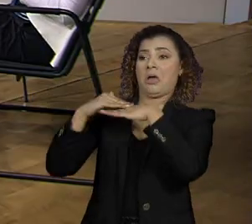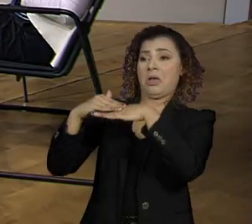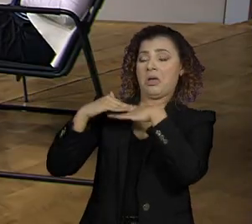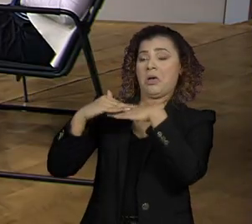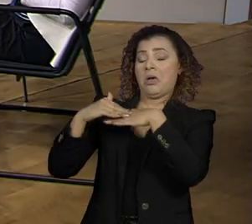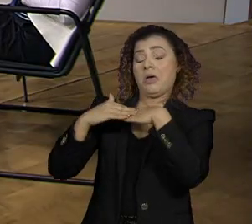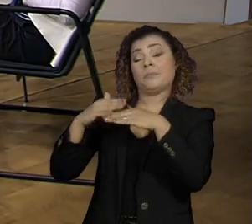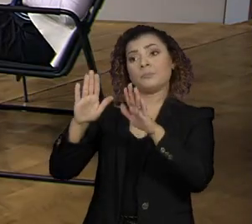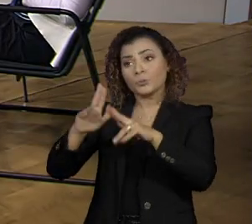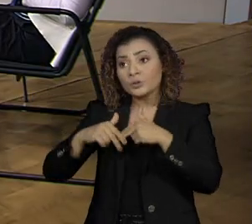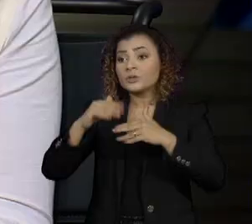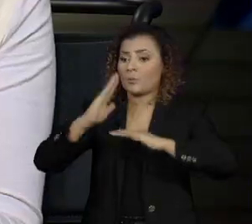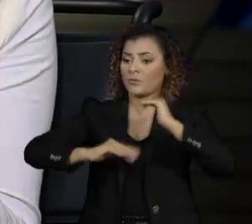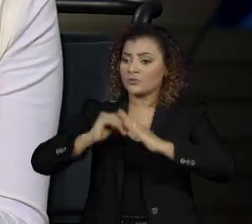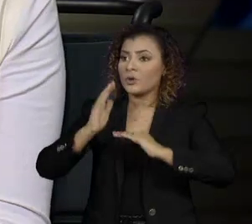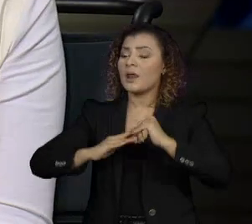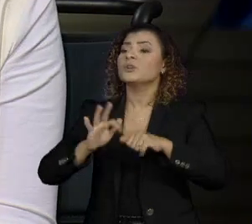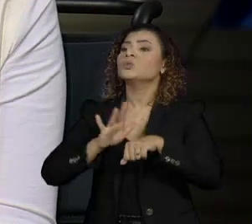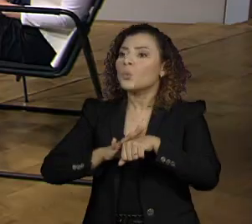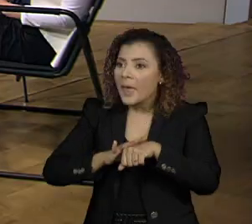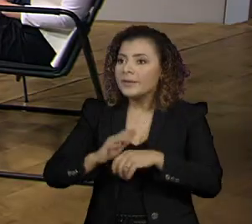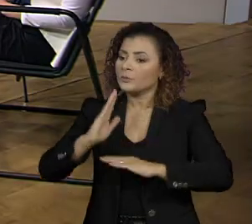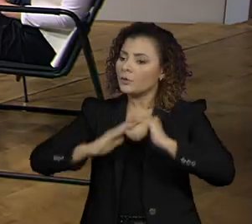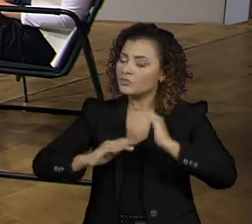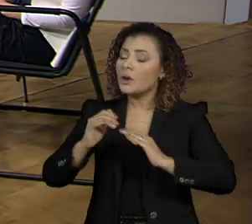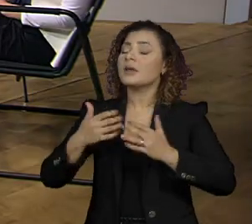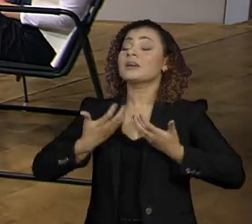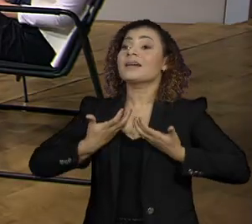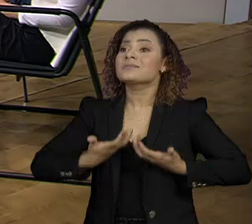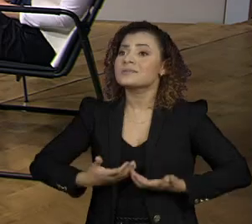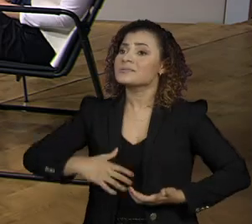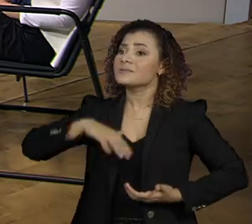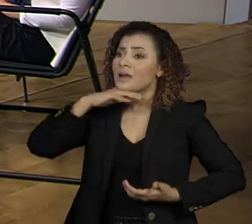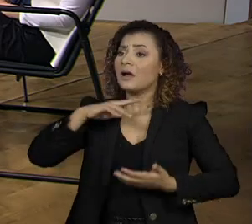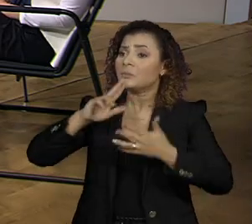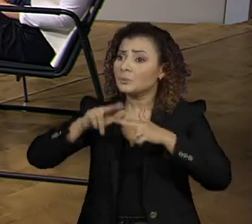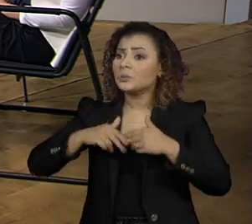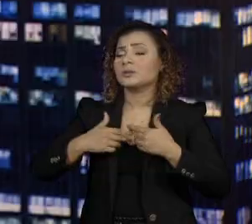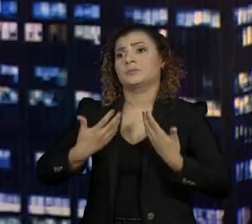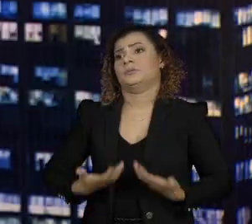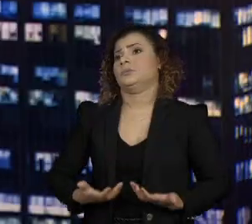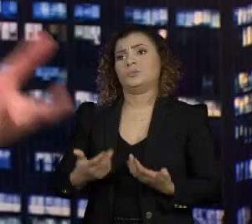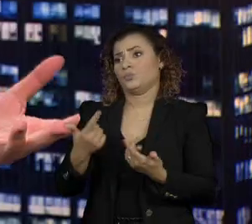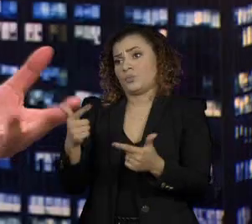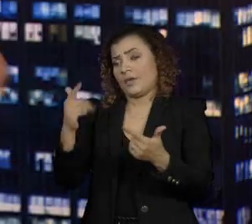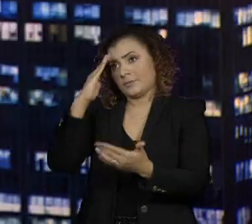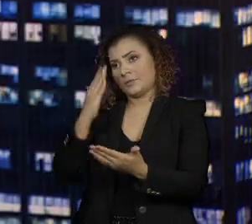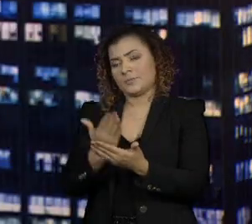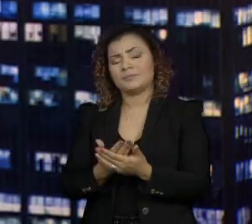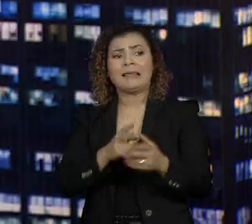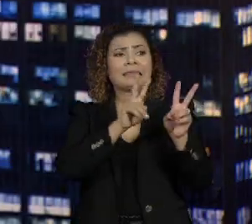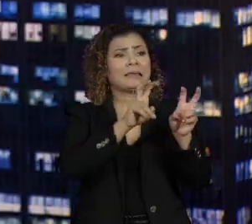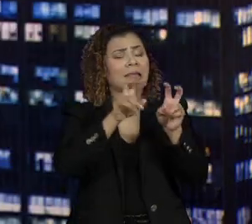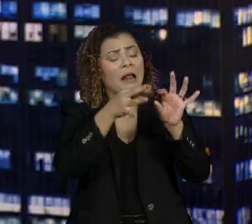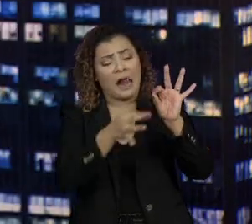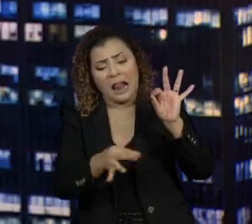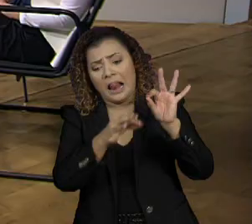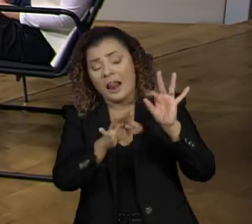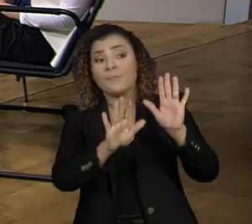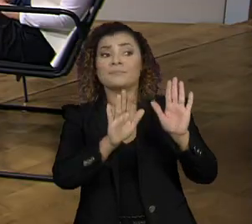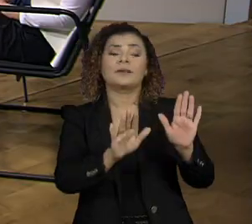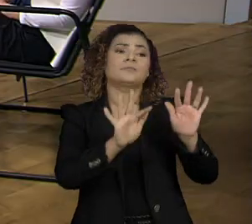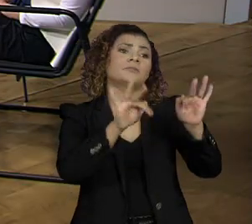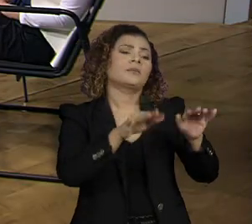Profissionais exaustos, doentes e desacreditados. Essa conversa aqui iria longe, não é? São tantas questões, nós estamos chegando aqui ao final. Professora